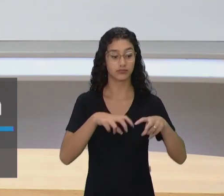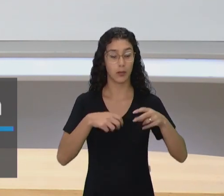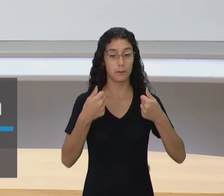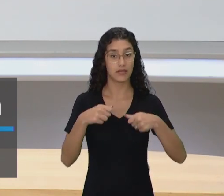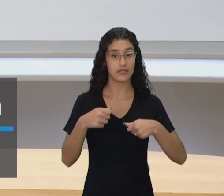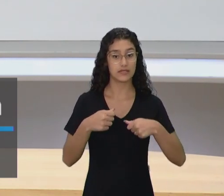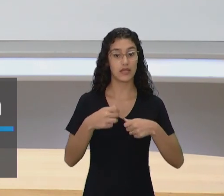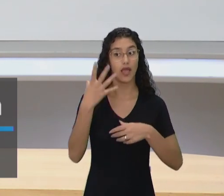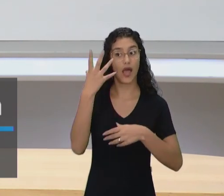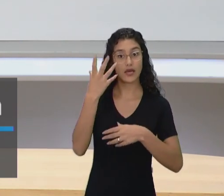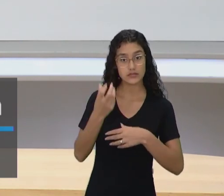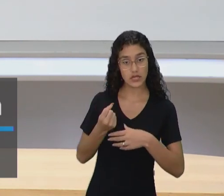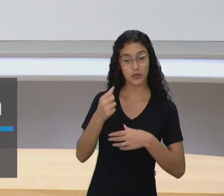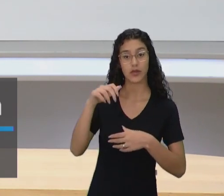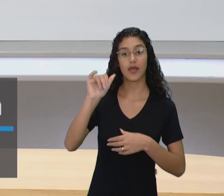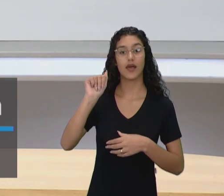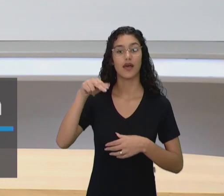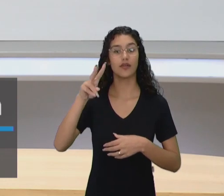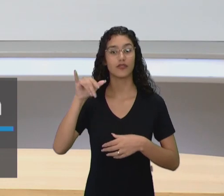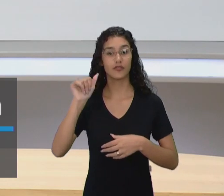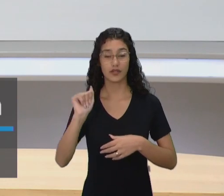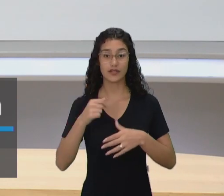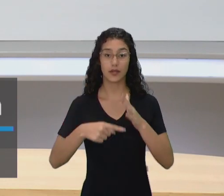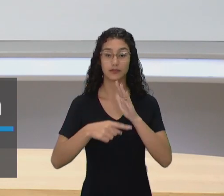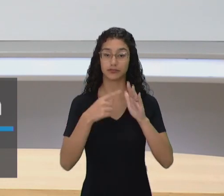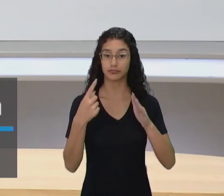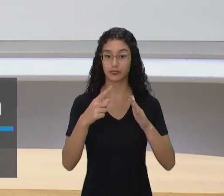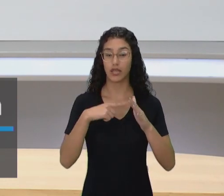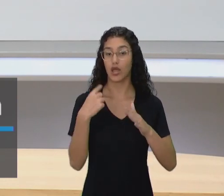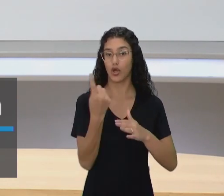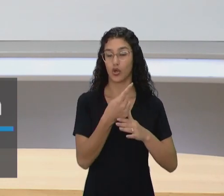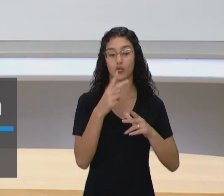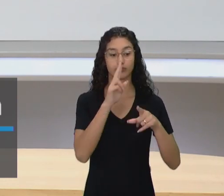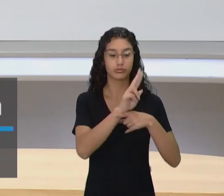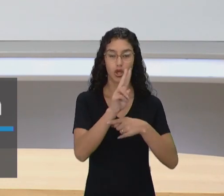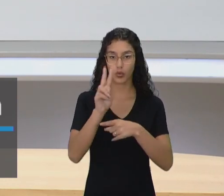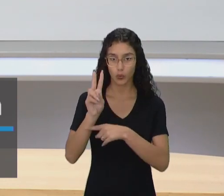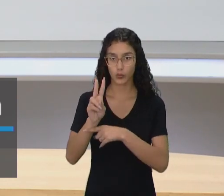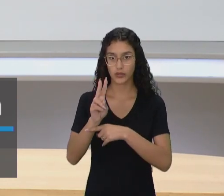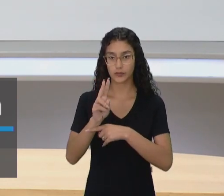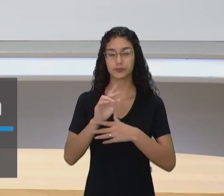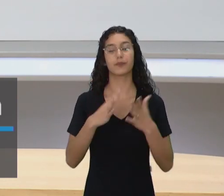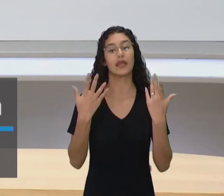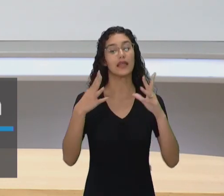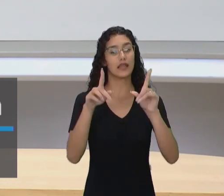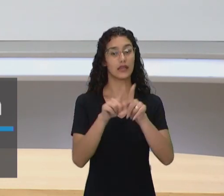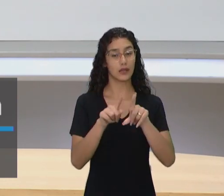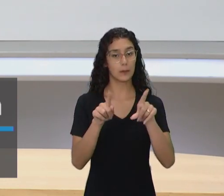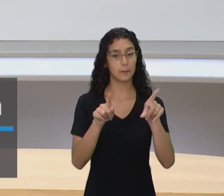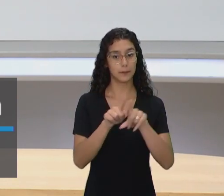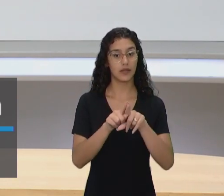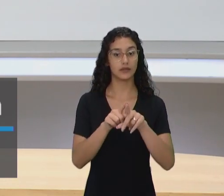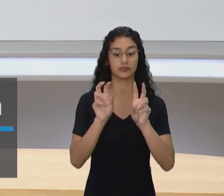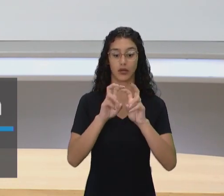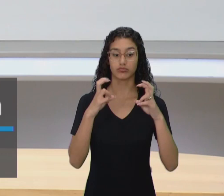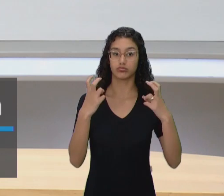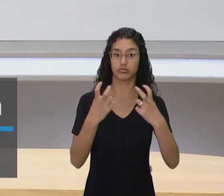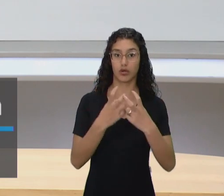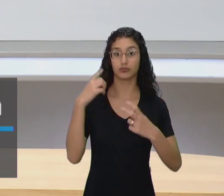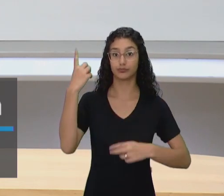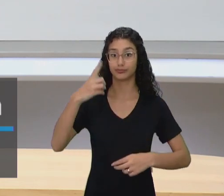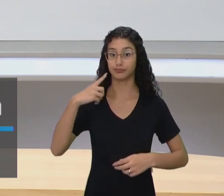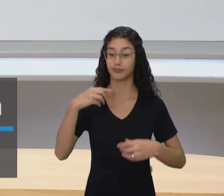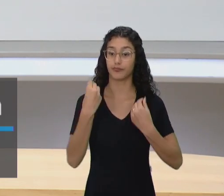aprovado pela Anvisa, que é a nossa agência de vigilância sanitária, e também na Câmara dos Deputados, né,